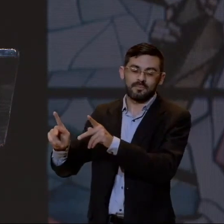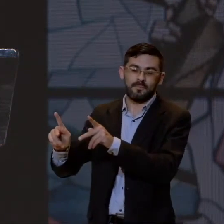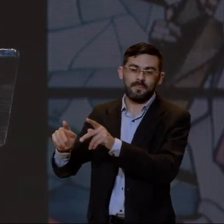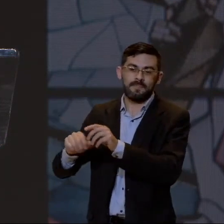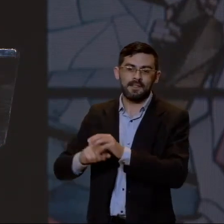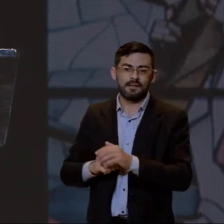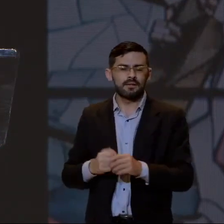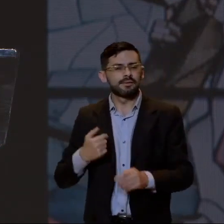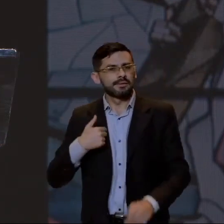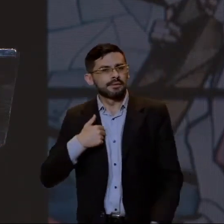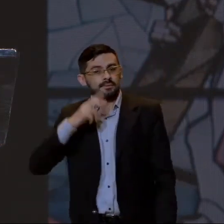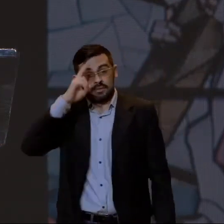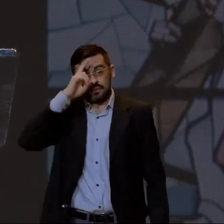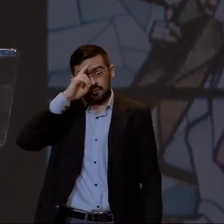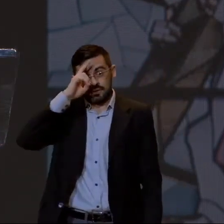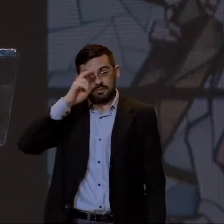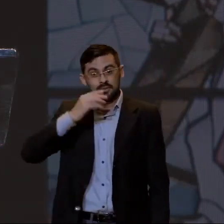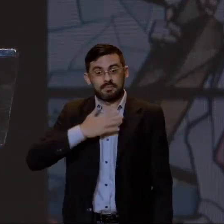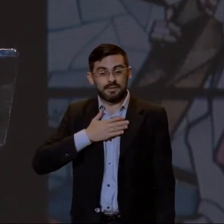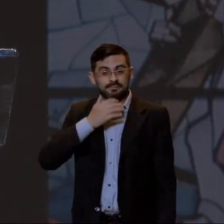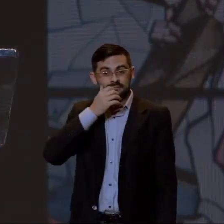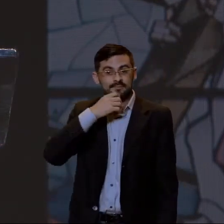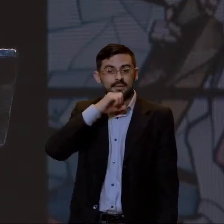Me lembro da minha mãe.